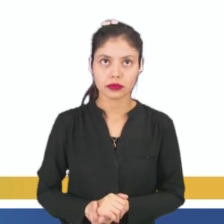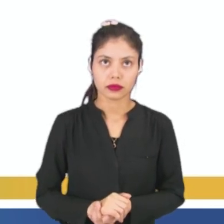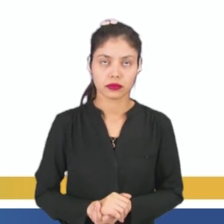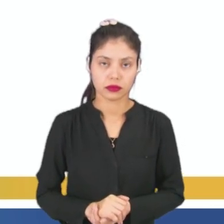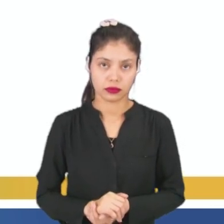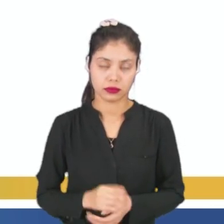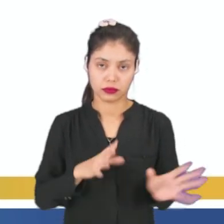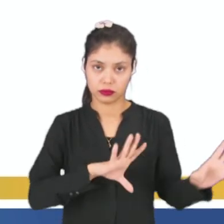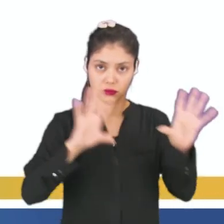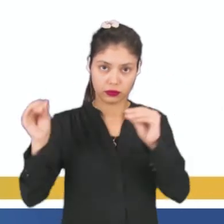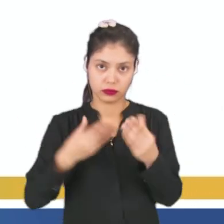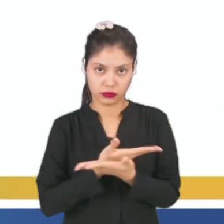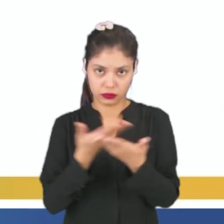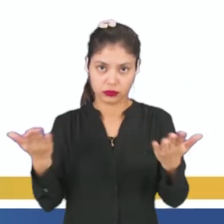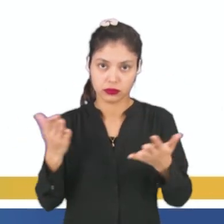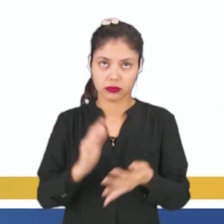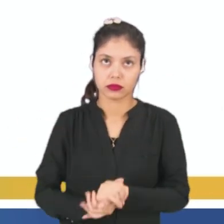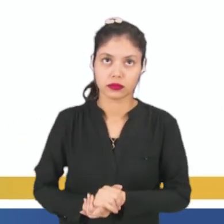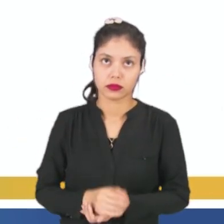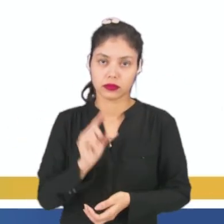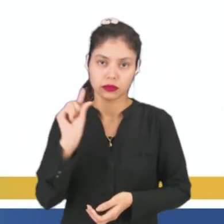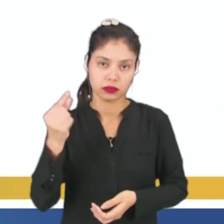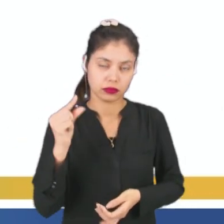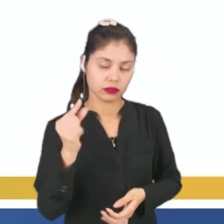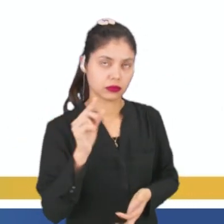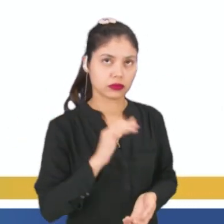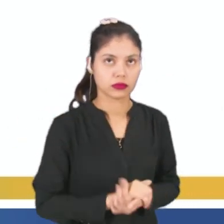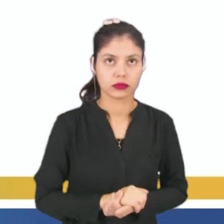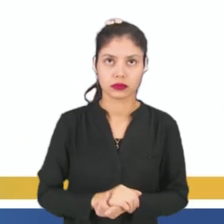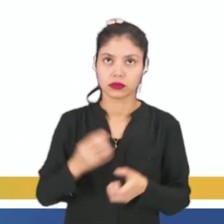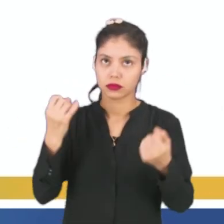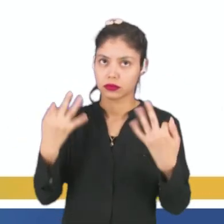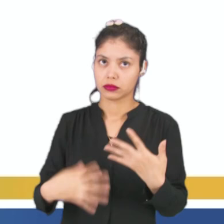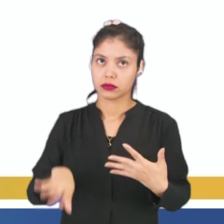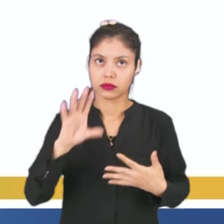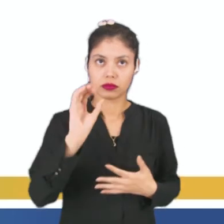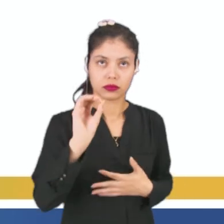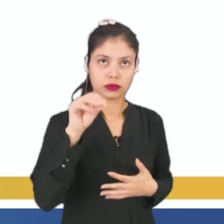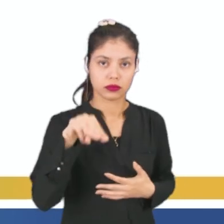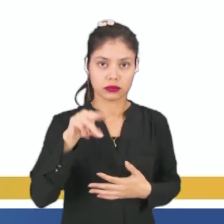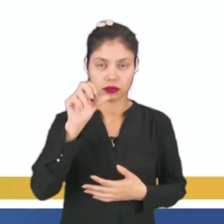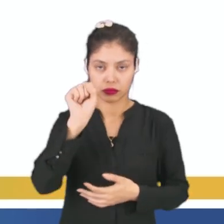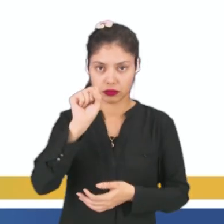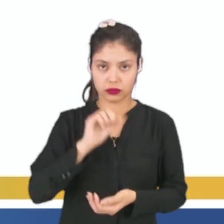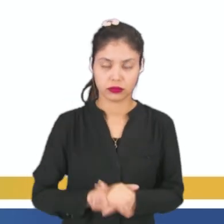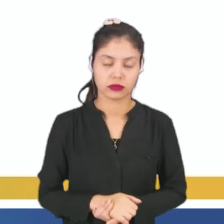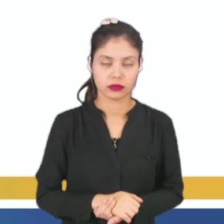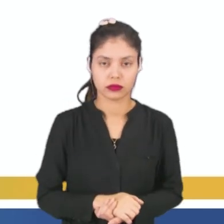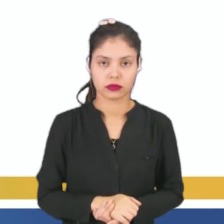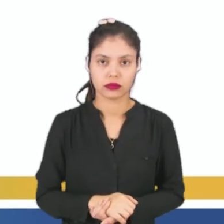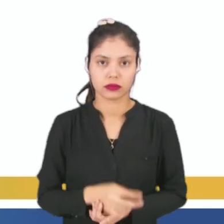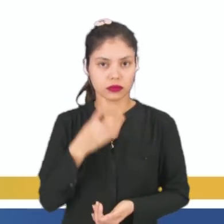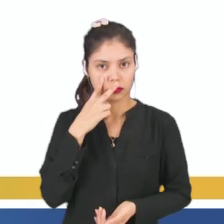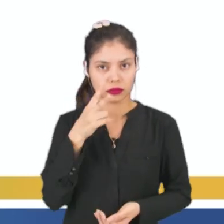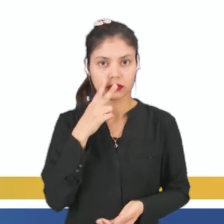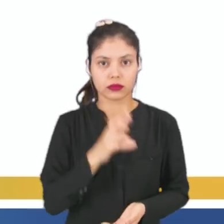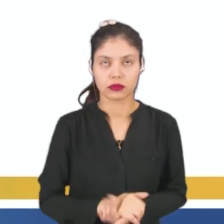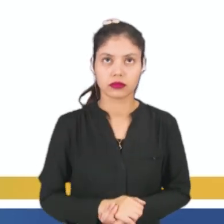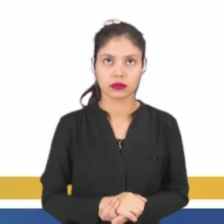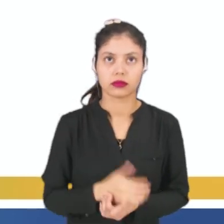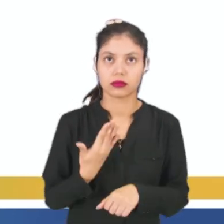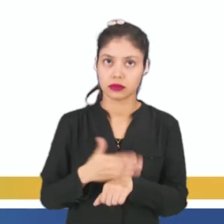aí eu trago para vocês agora um pouco essa definição do que é saúde para vocês. E como vocês viram,